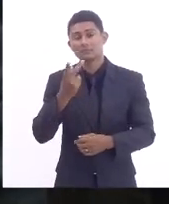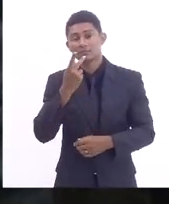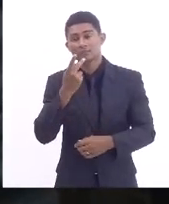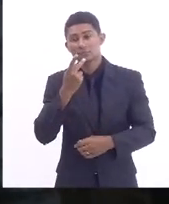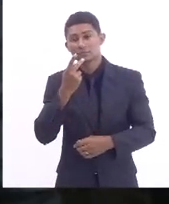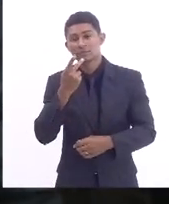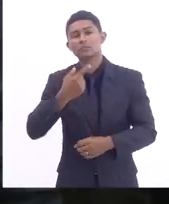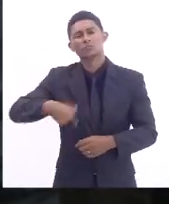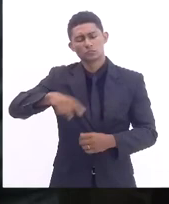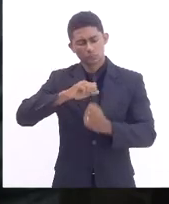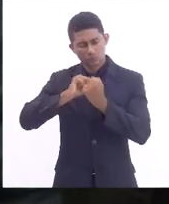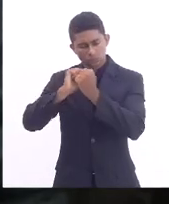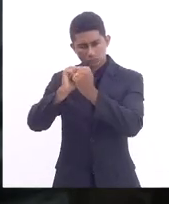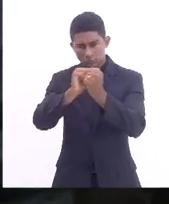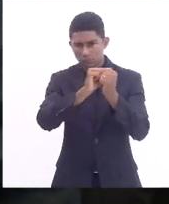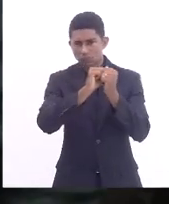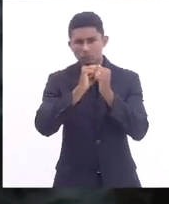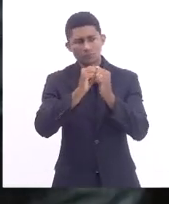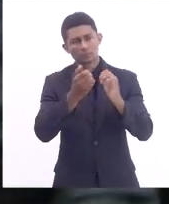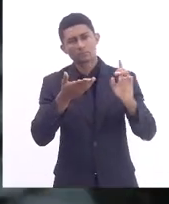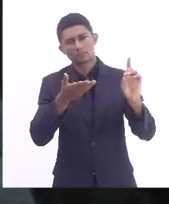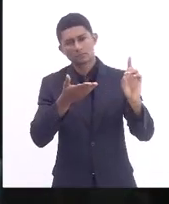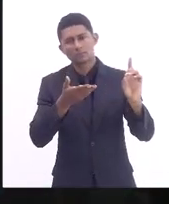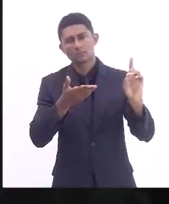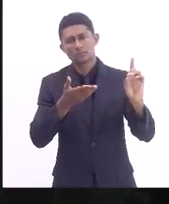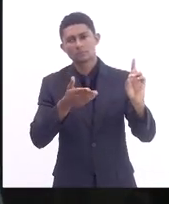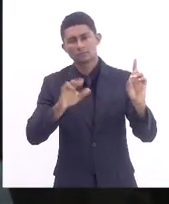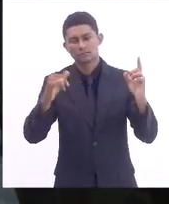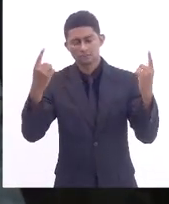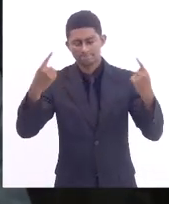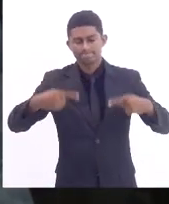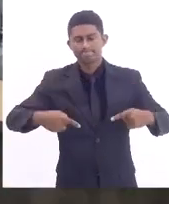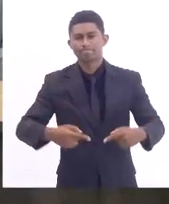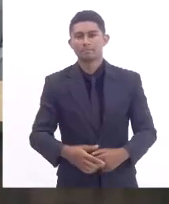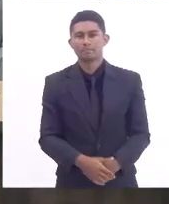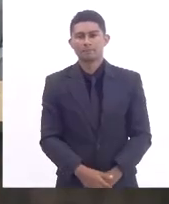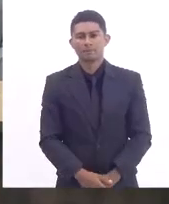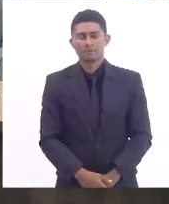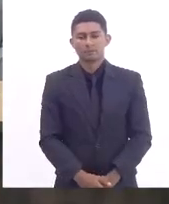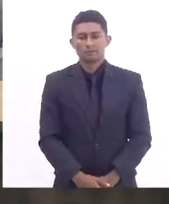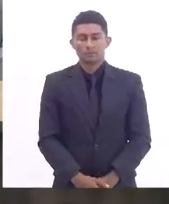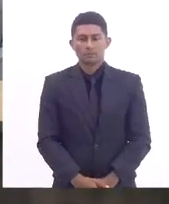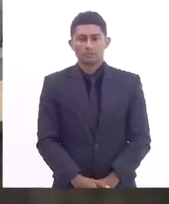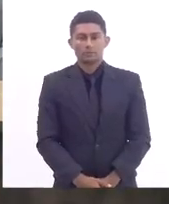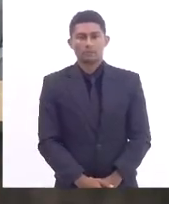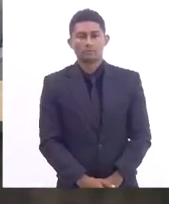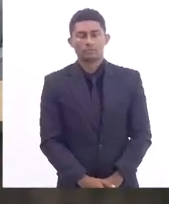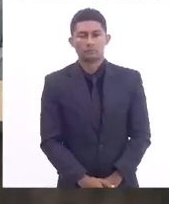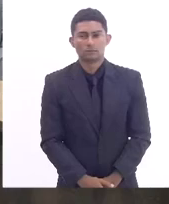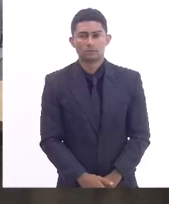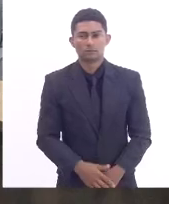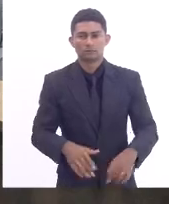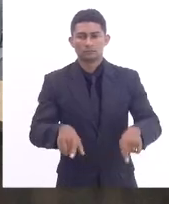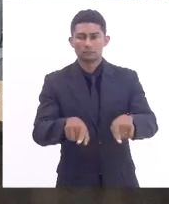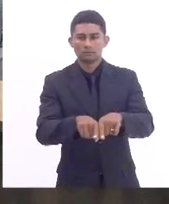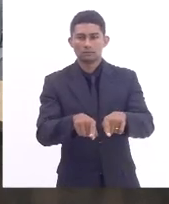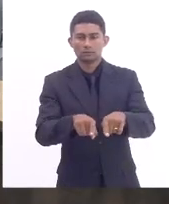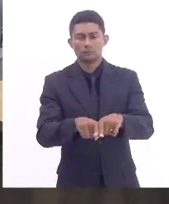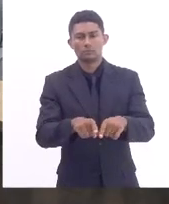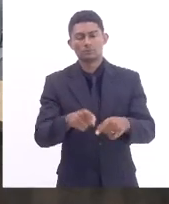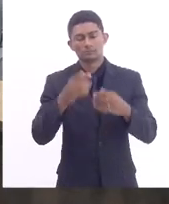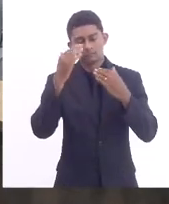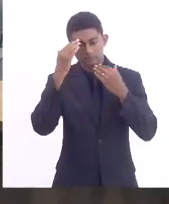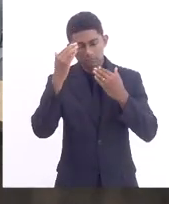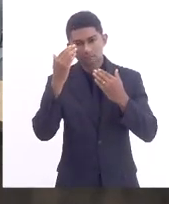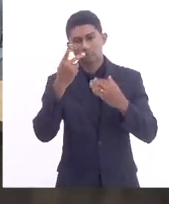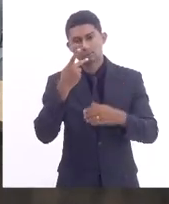dizer que nós estamos juntos com ele para encarar esse desafio eu queria agradecer e quero dizer o